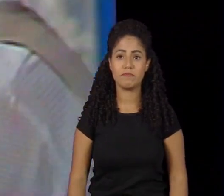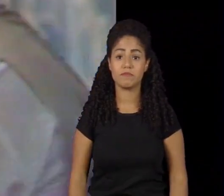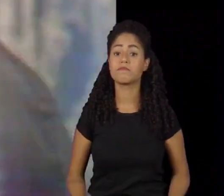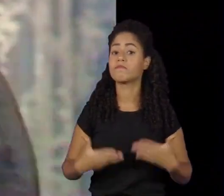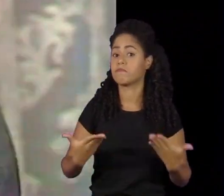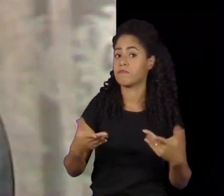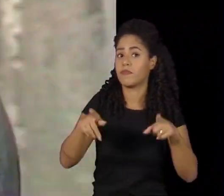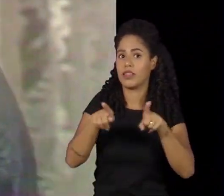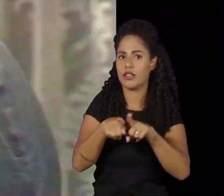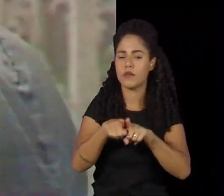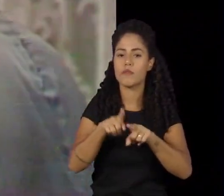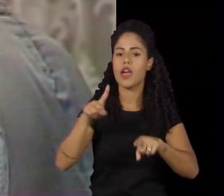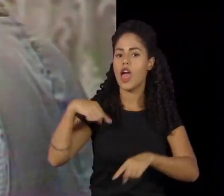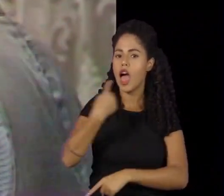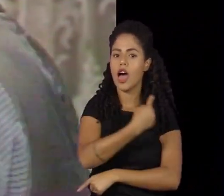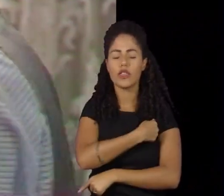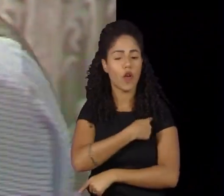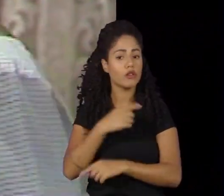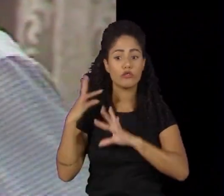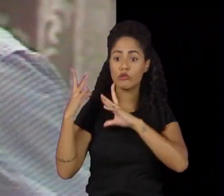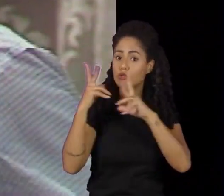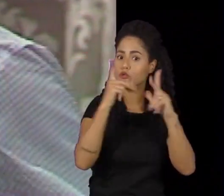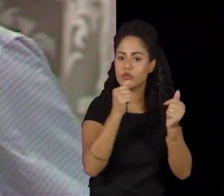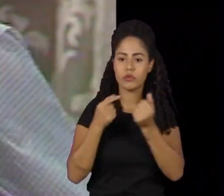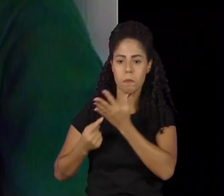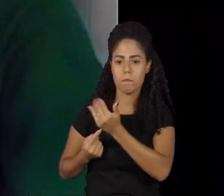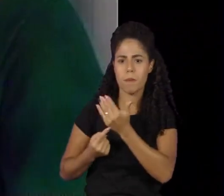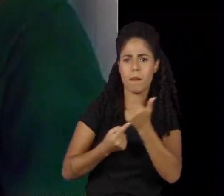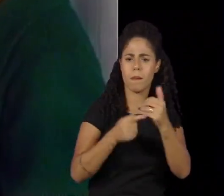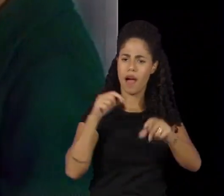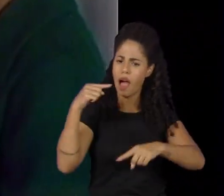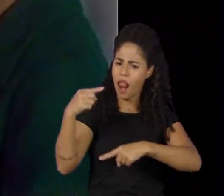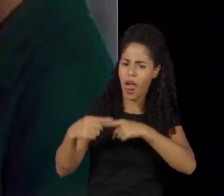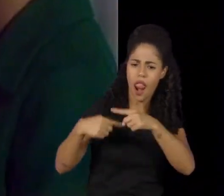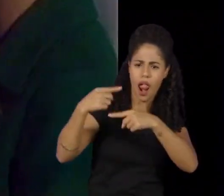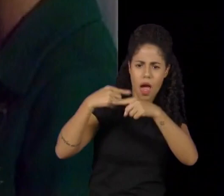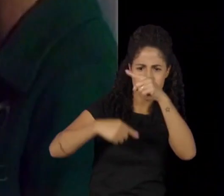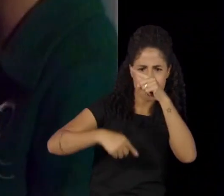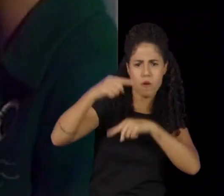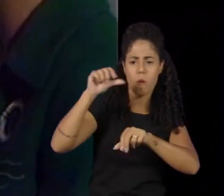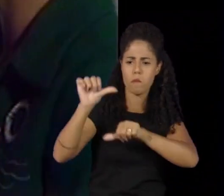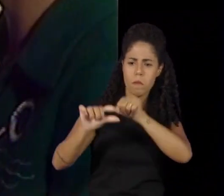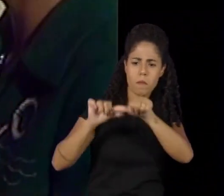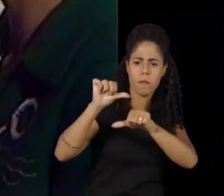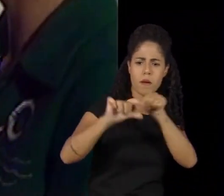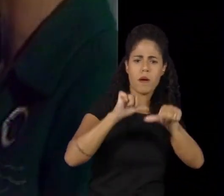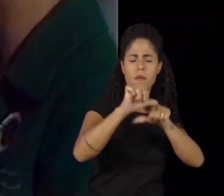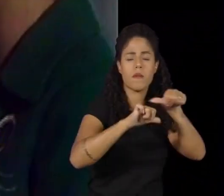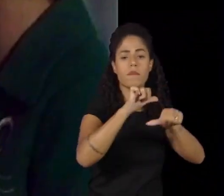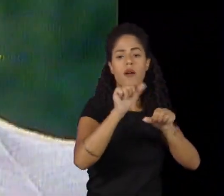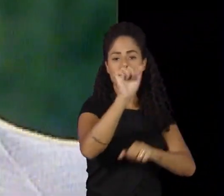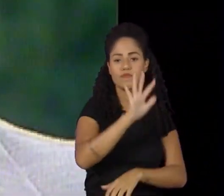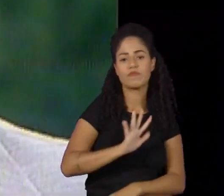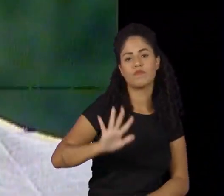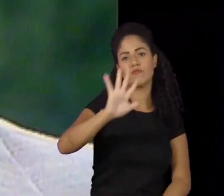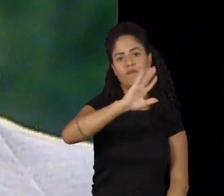Afinal, surfamos todos nos efeitos do controverso, mas inevitável processo de